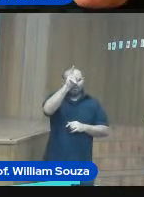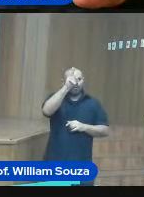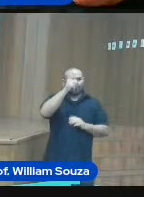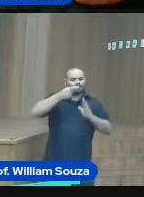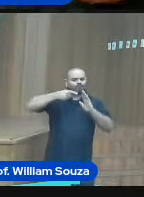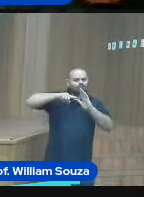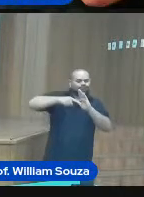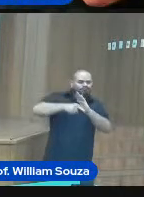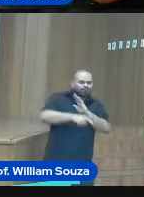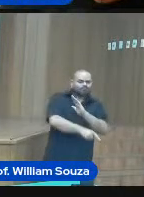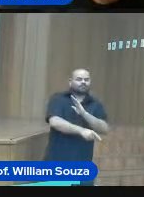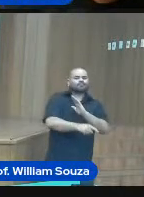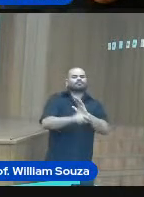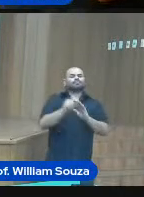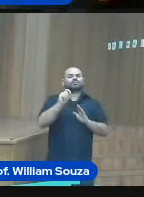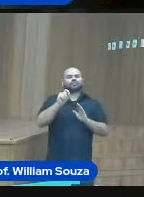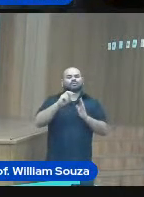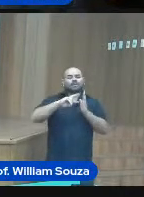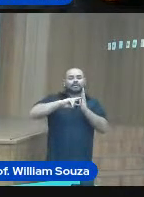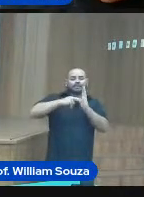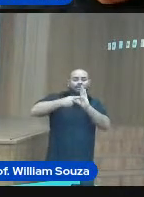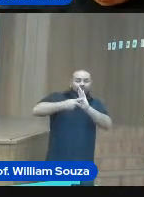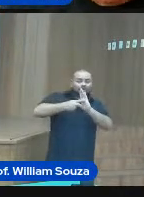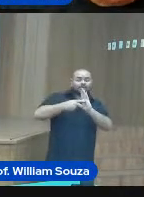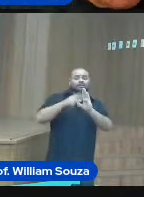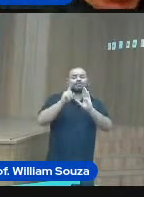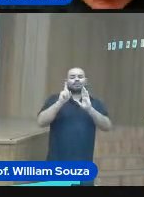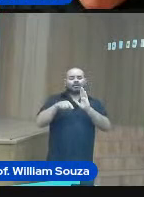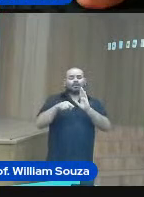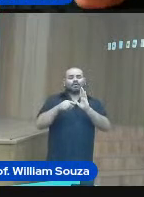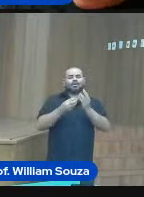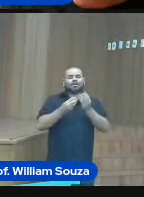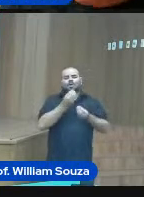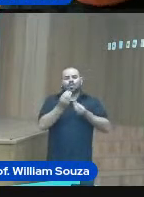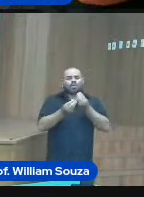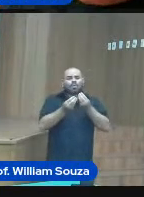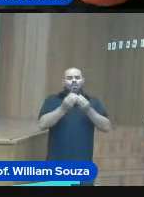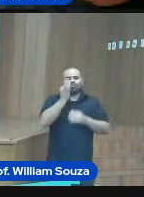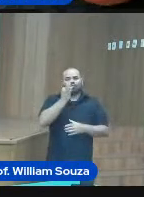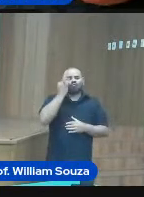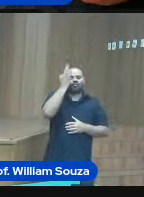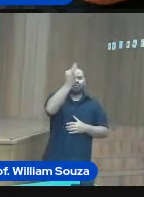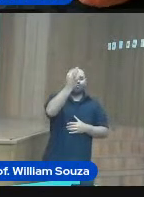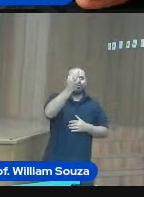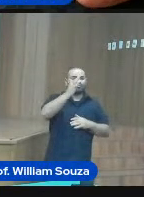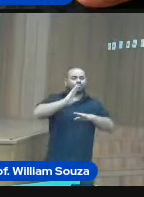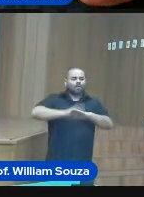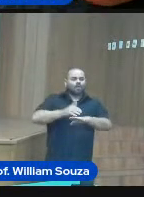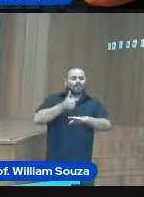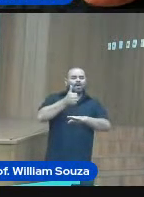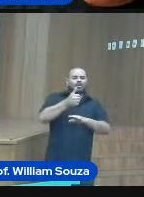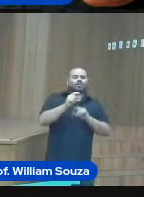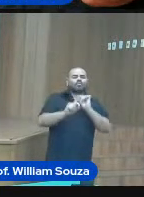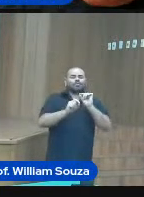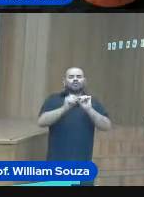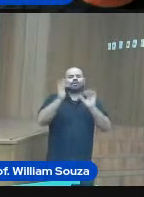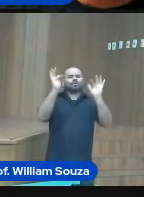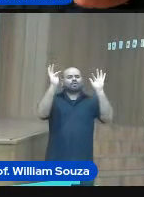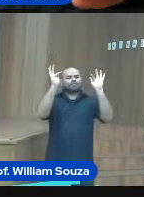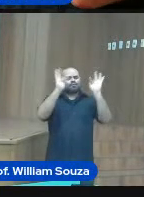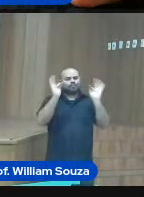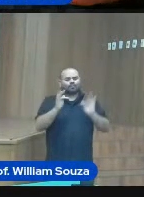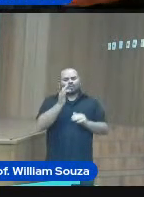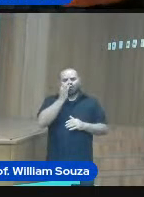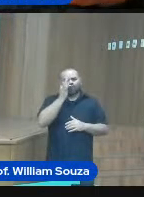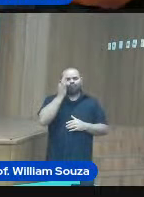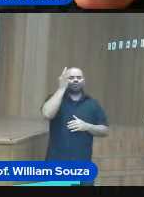nós podemos fazer em prol de um futuro melhor. Um futuro de paz e um